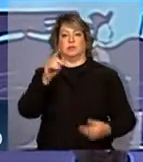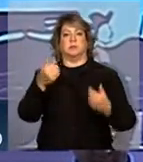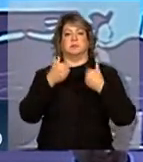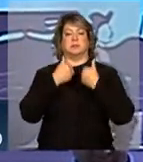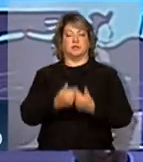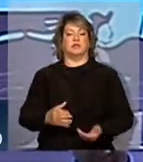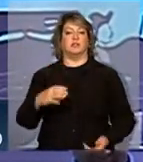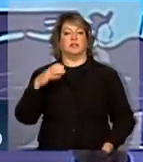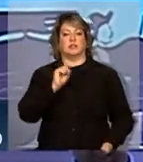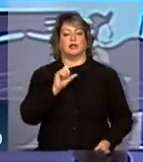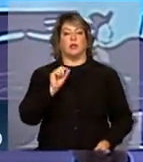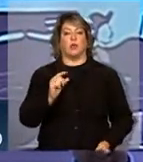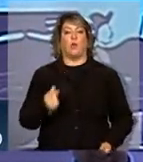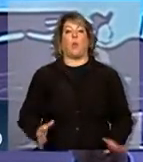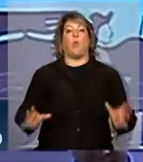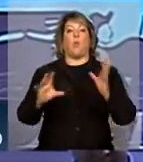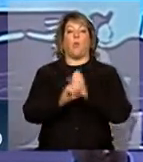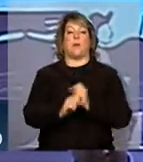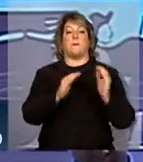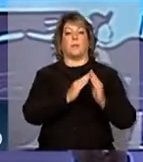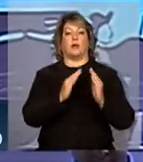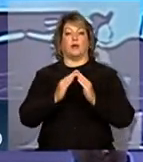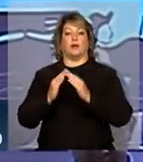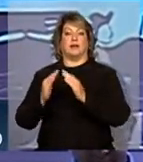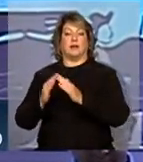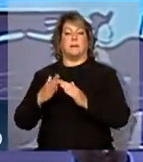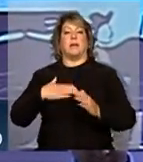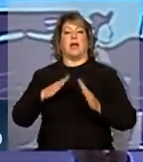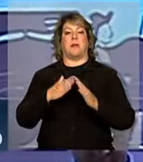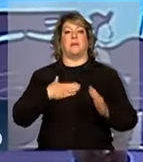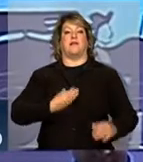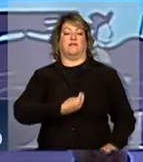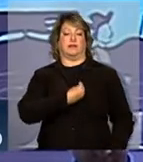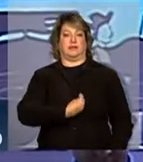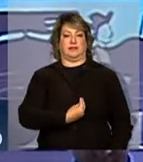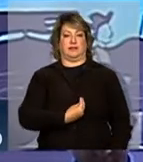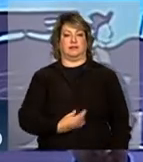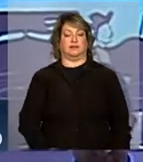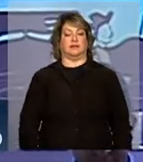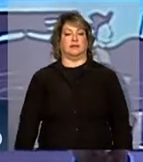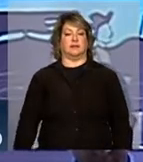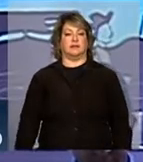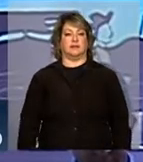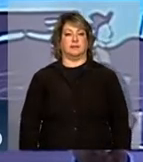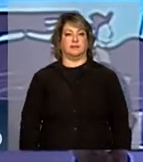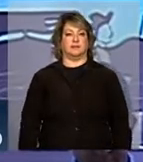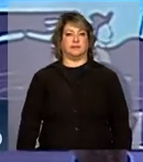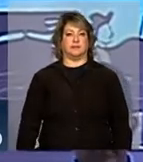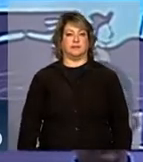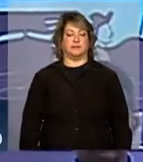reivindicação de quantidade de moradias do Minha Casa Minha Vida.